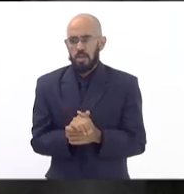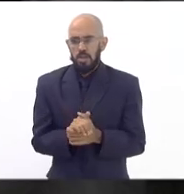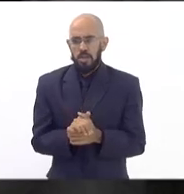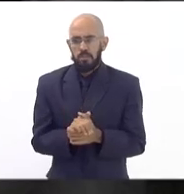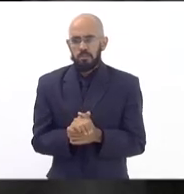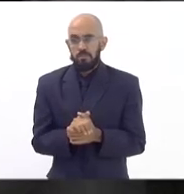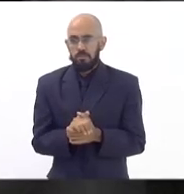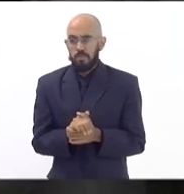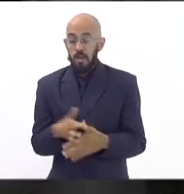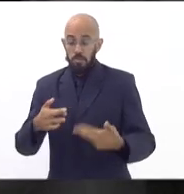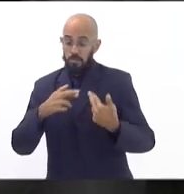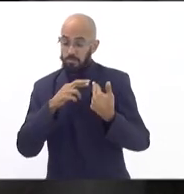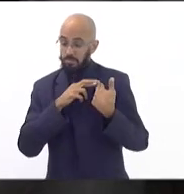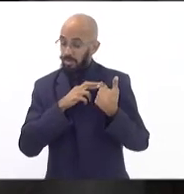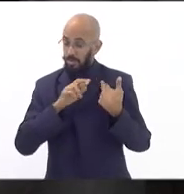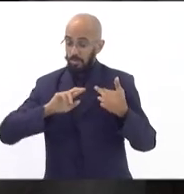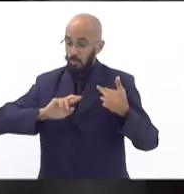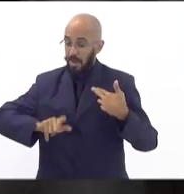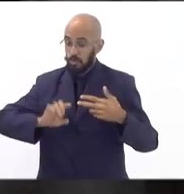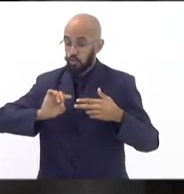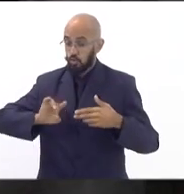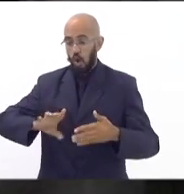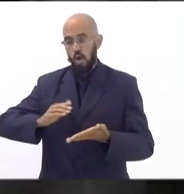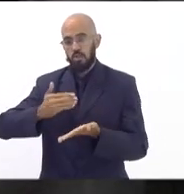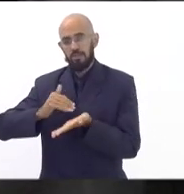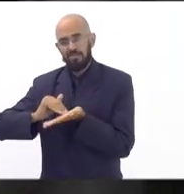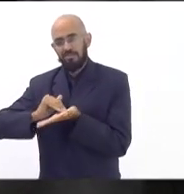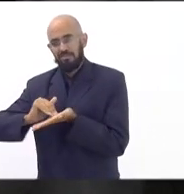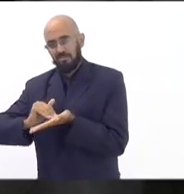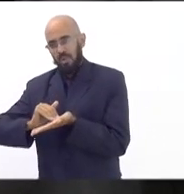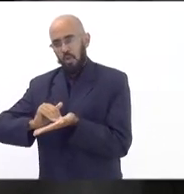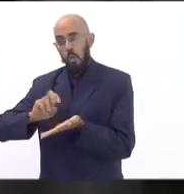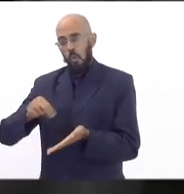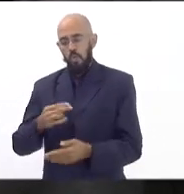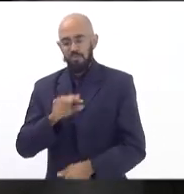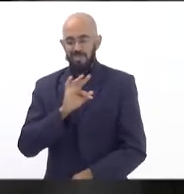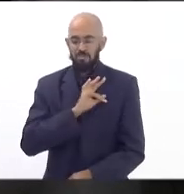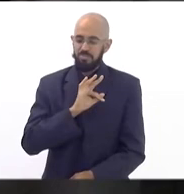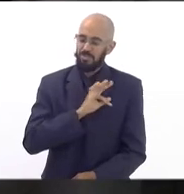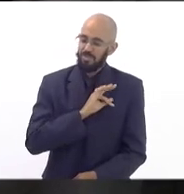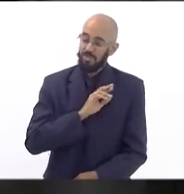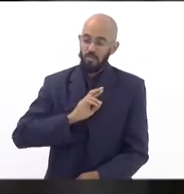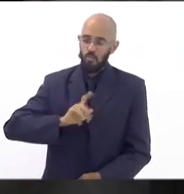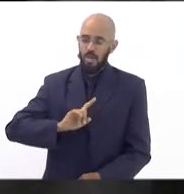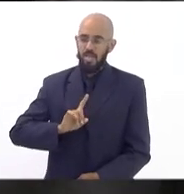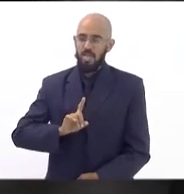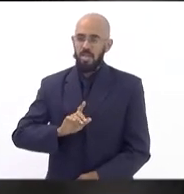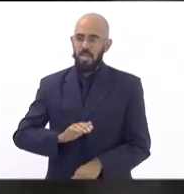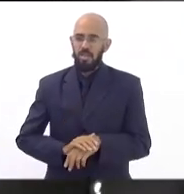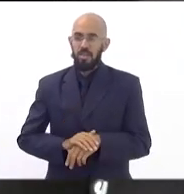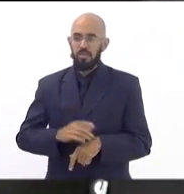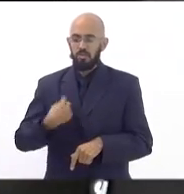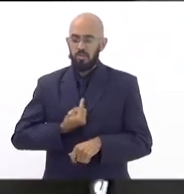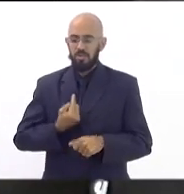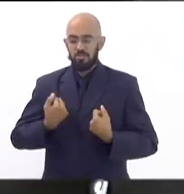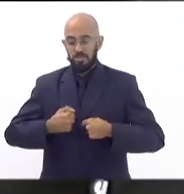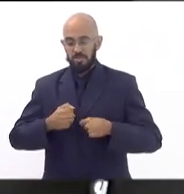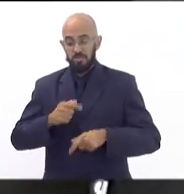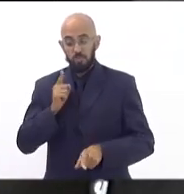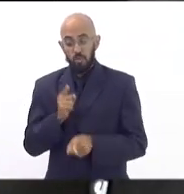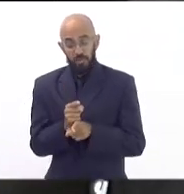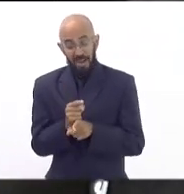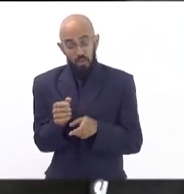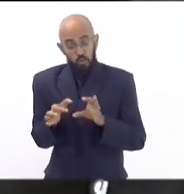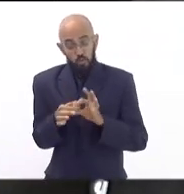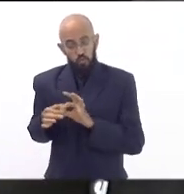já deixou de ser somente na Secretaria de transportes da SuperVia da Polícia Civil da Polícia Militar É acho que a gente tem que encontrar